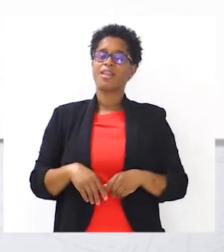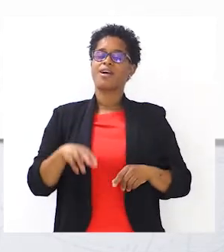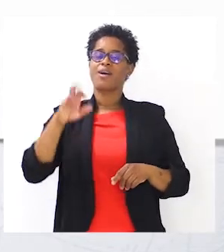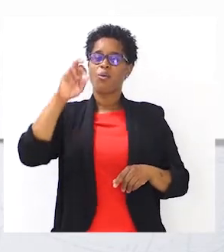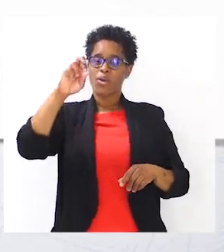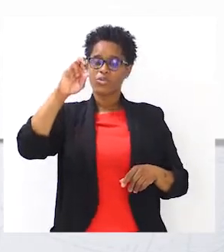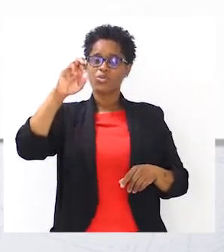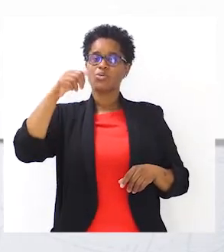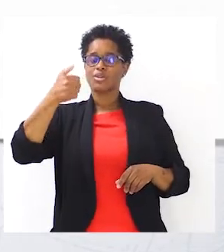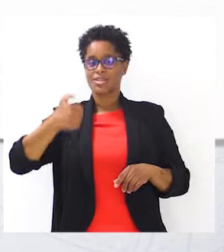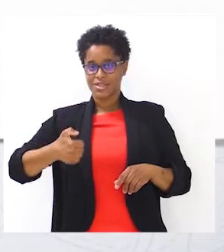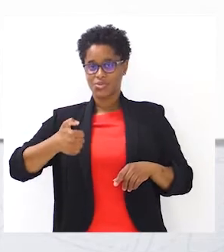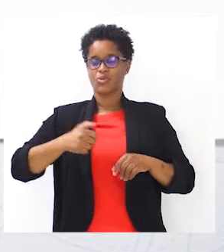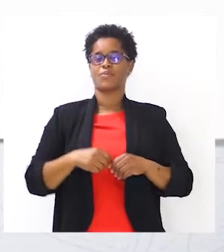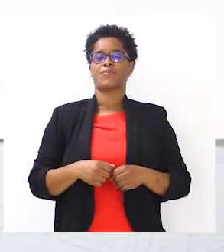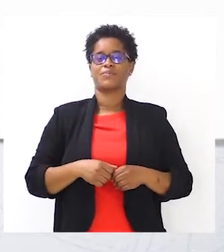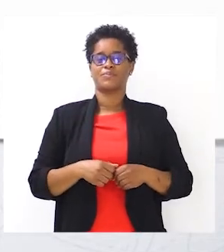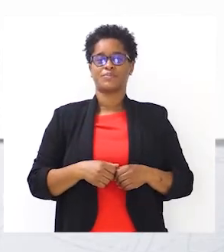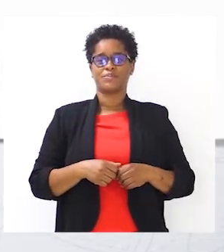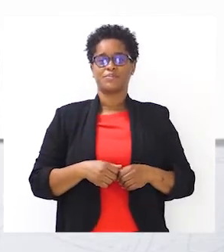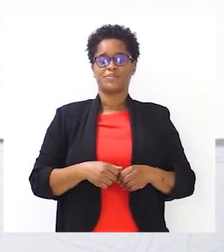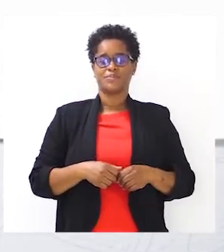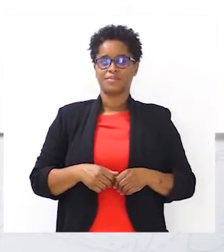a 8 quinto.